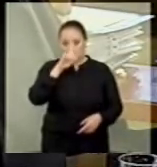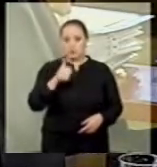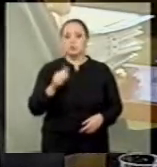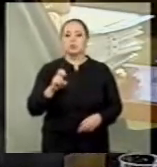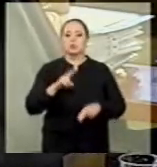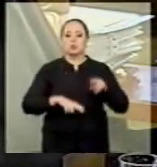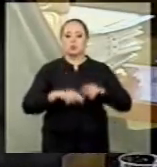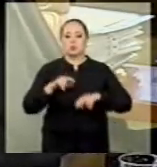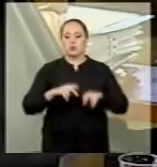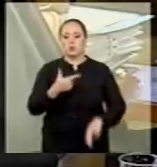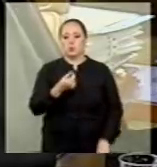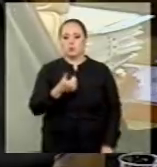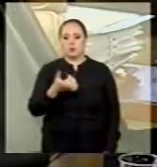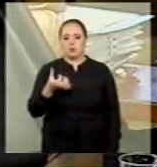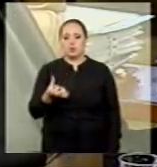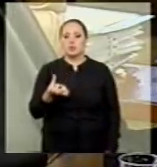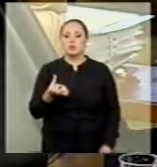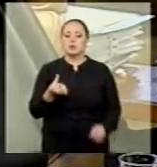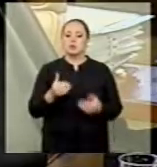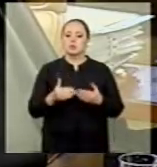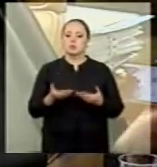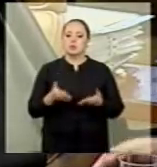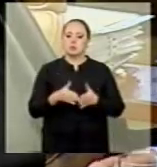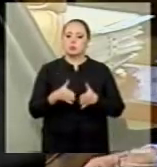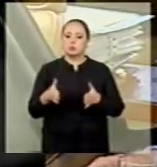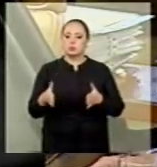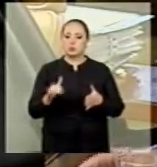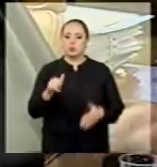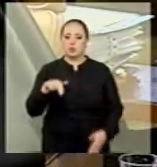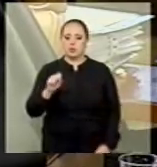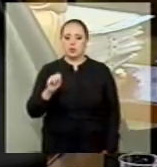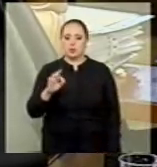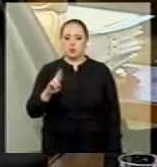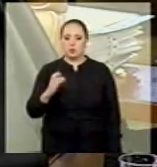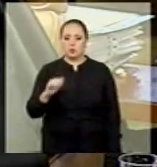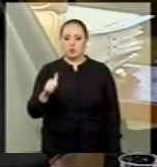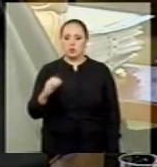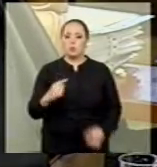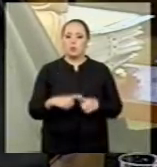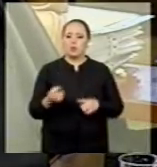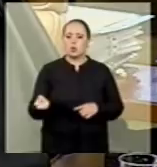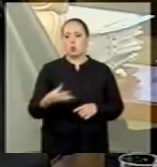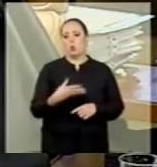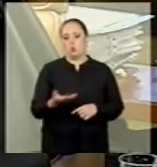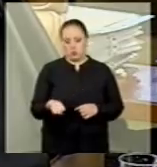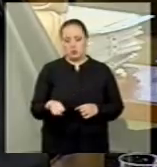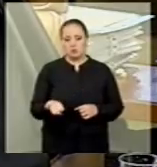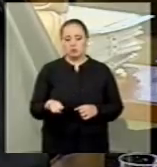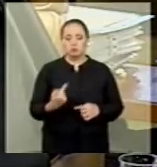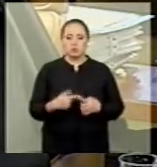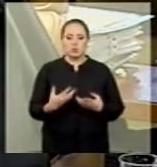2016 e em fase de instrução, que é bem recente ainda. O recebimento da